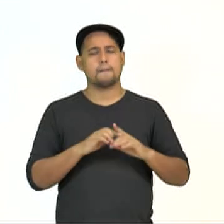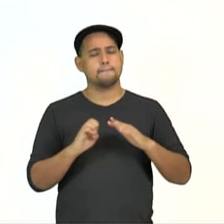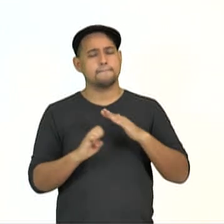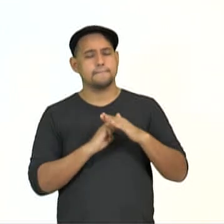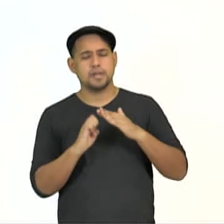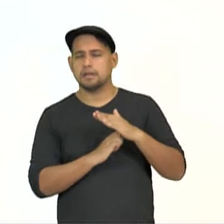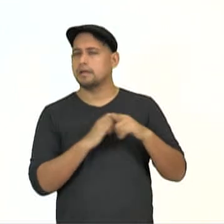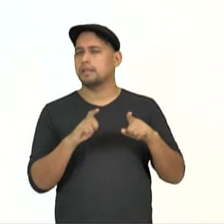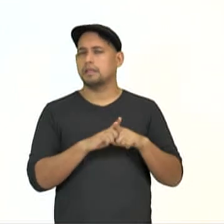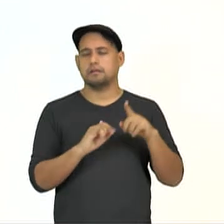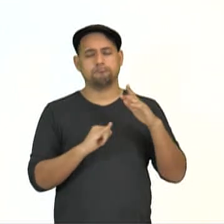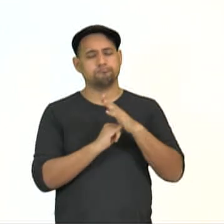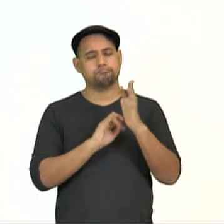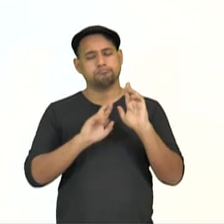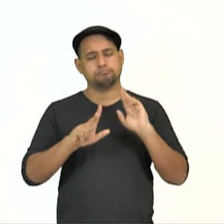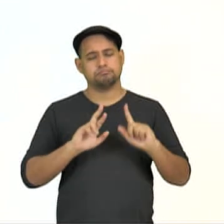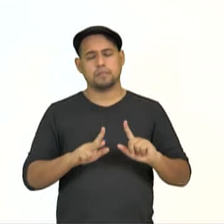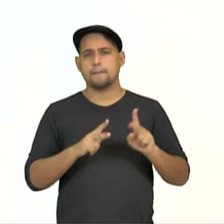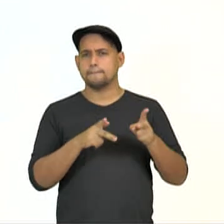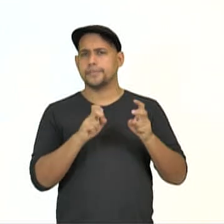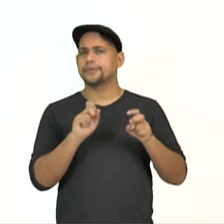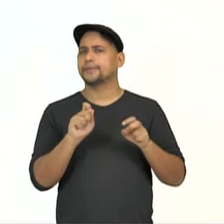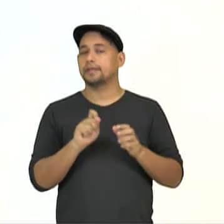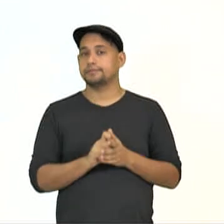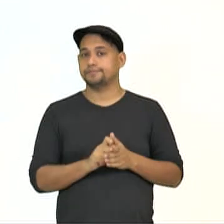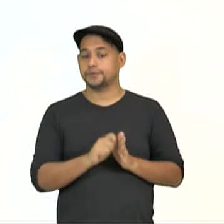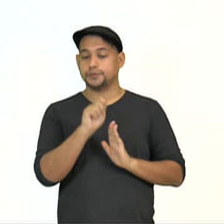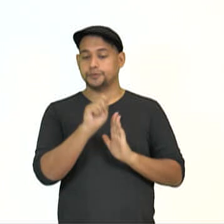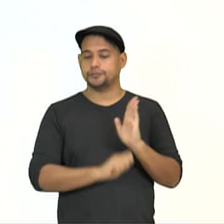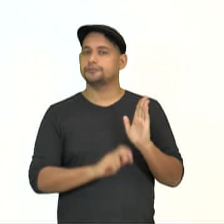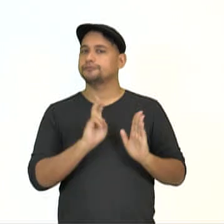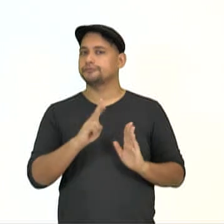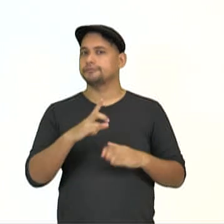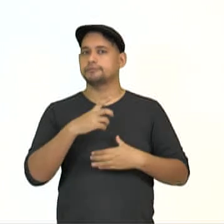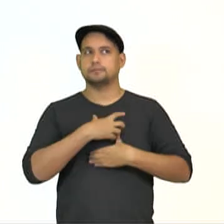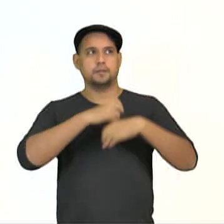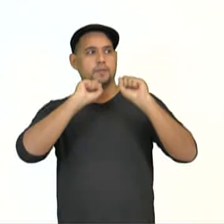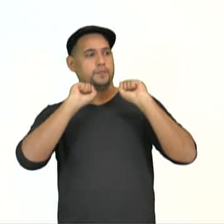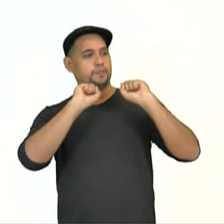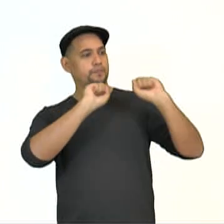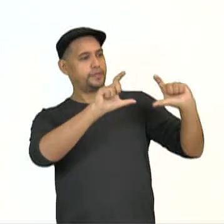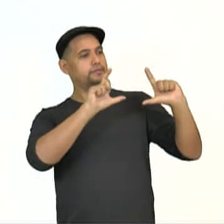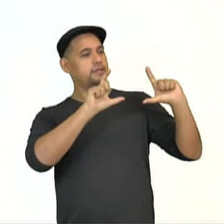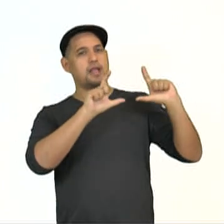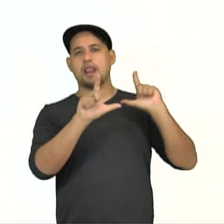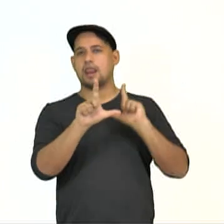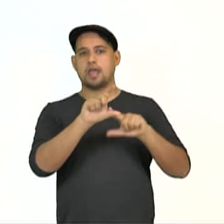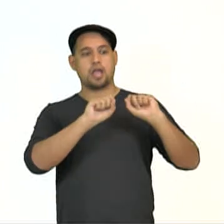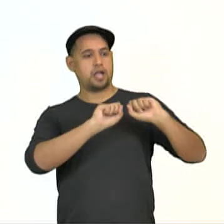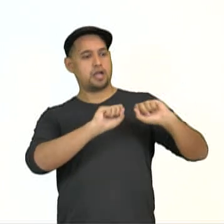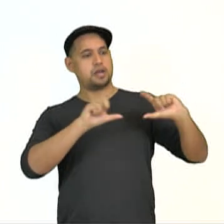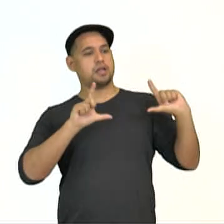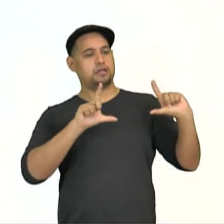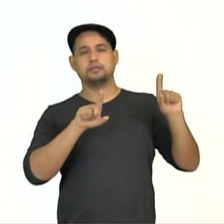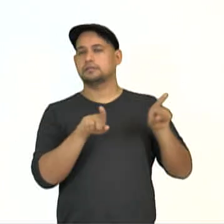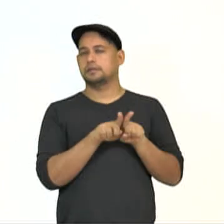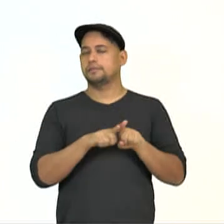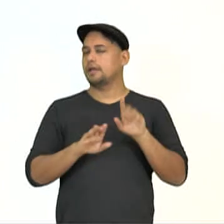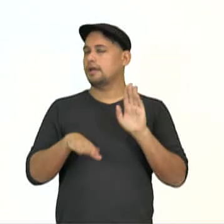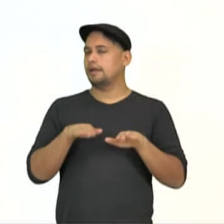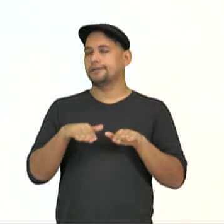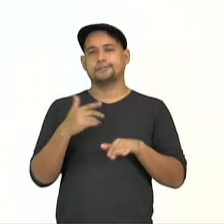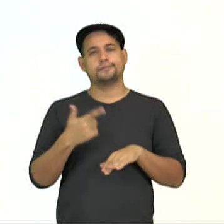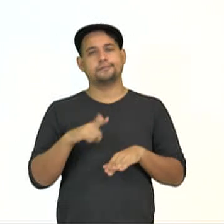e instituições. Perceba aqui que o título ele sempre vem de forma mais destacada, com letras maiores, geralmente não